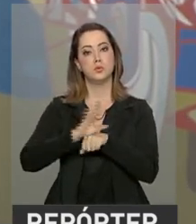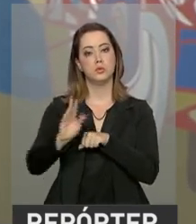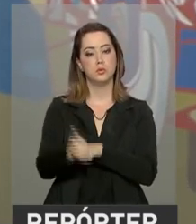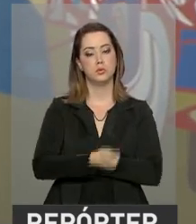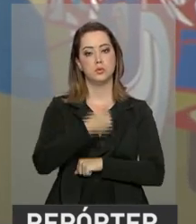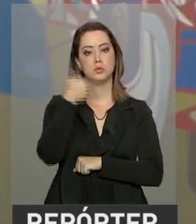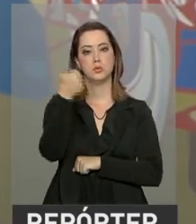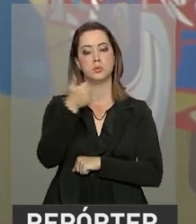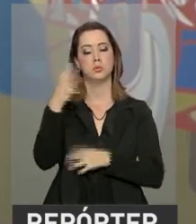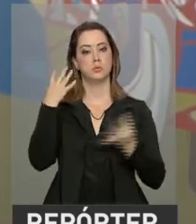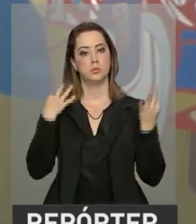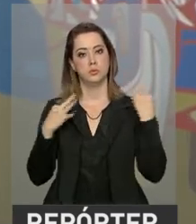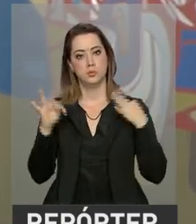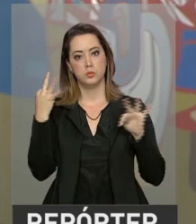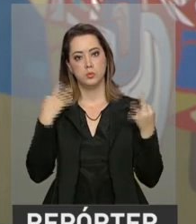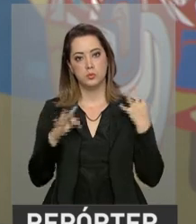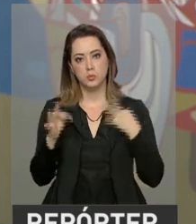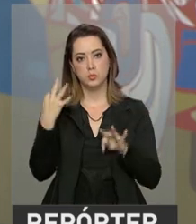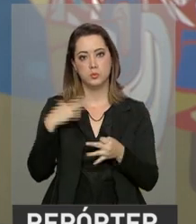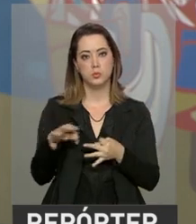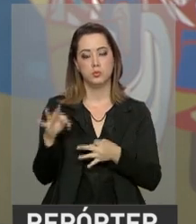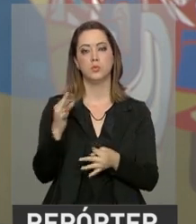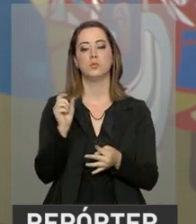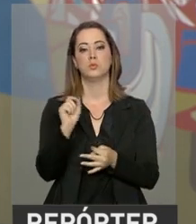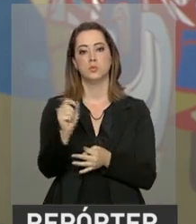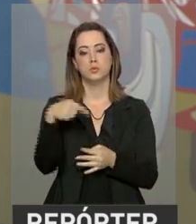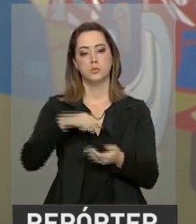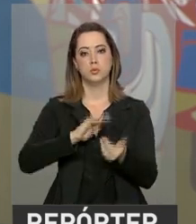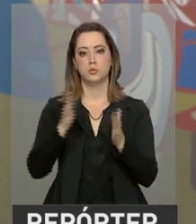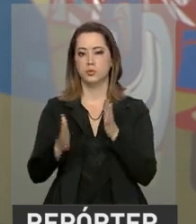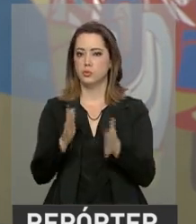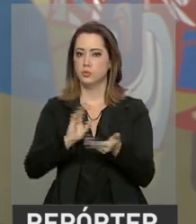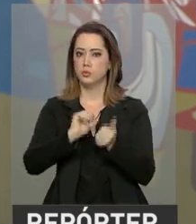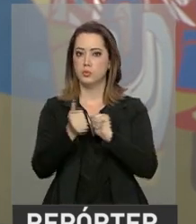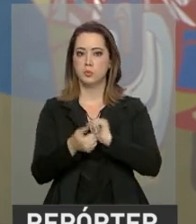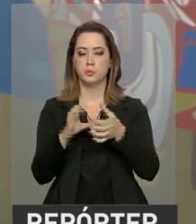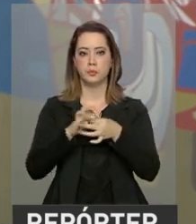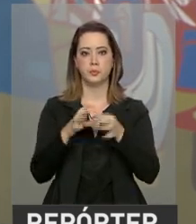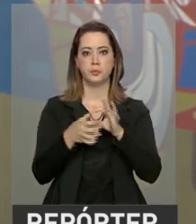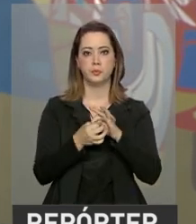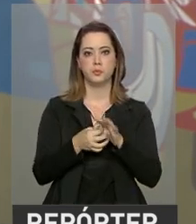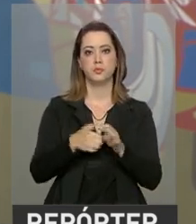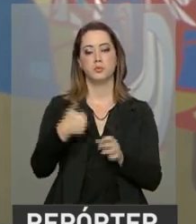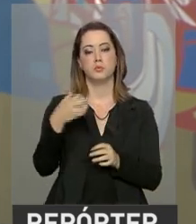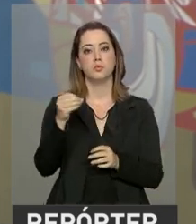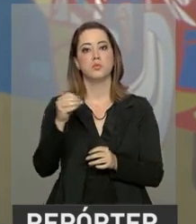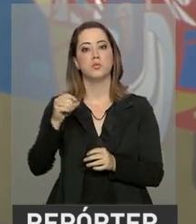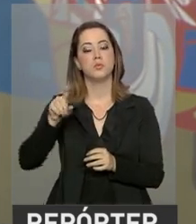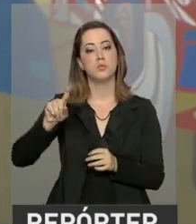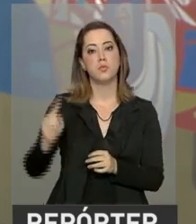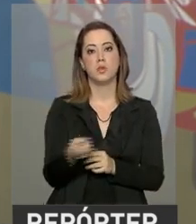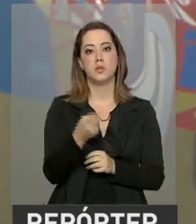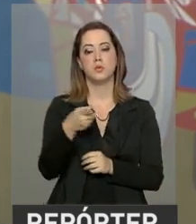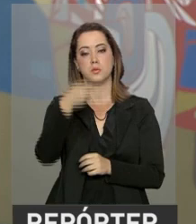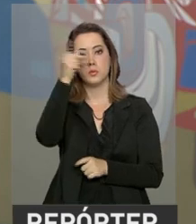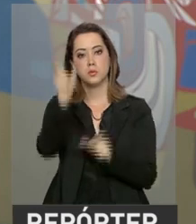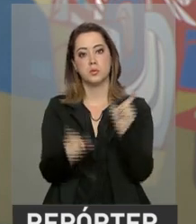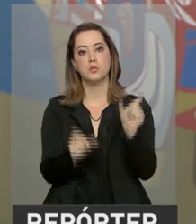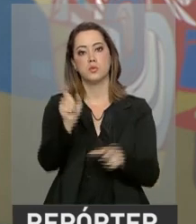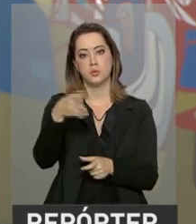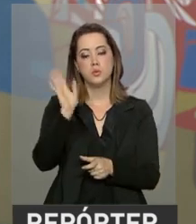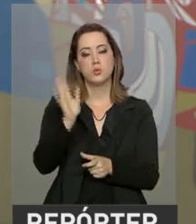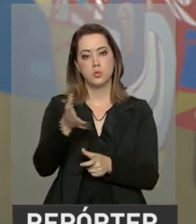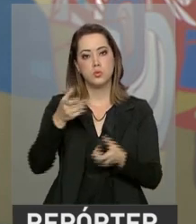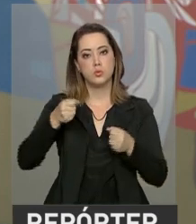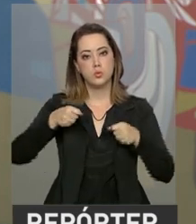turistas durante os jogos olímpicos e paralímpicos Rio 2016 os 100 primeiros profissionais que concluíram esse curso já